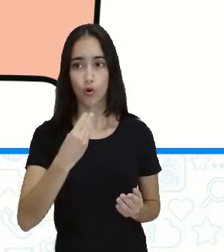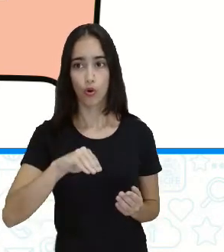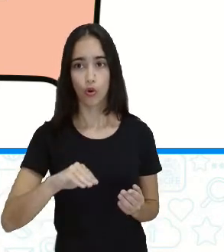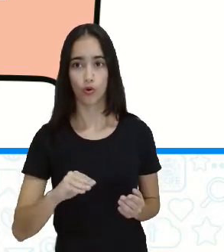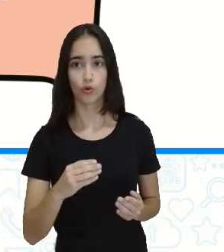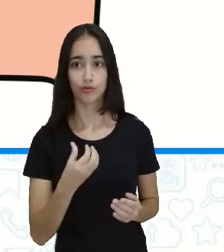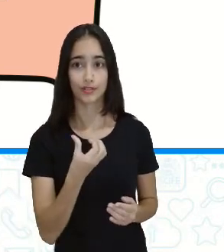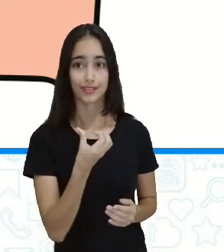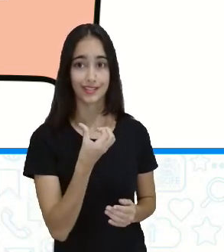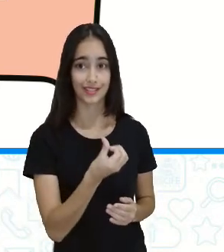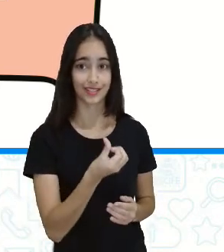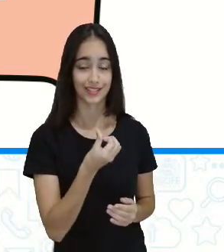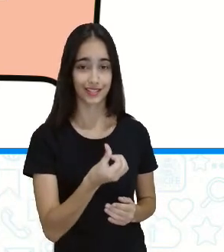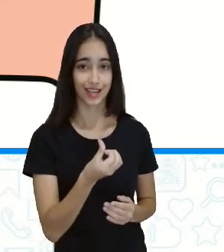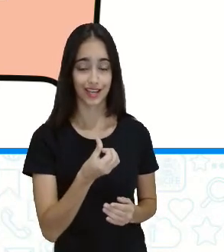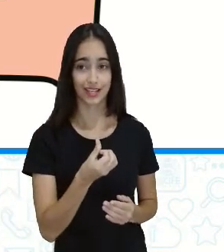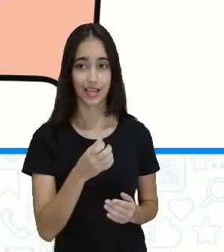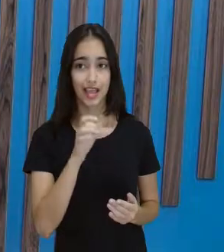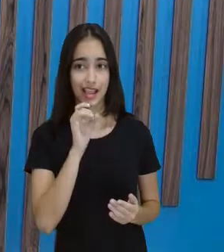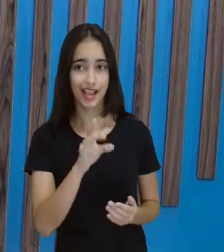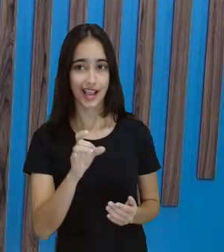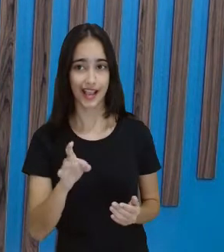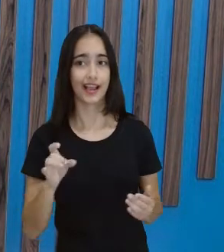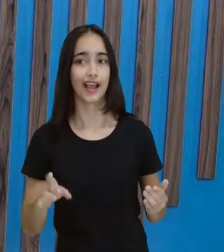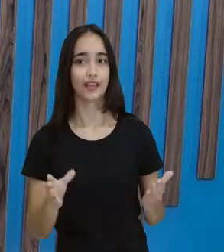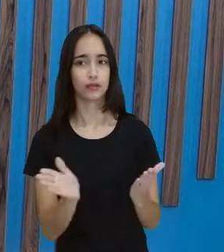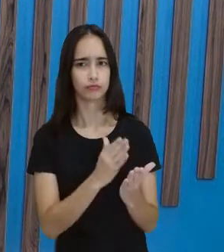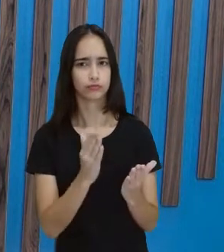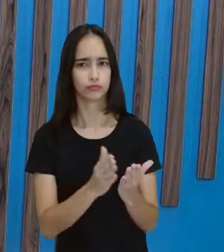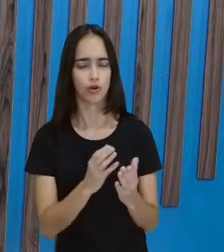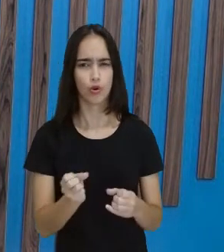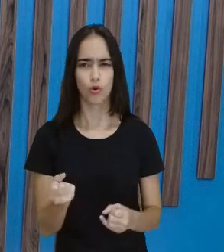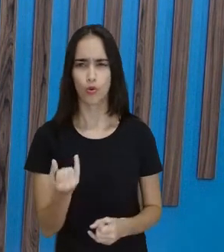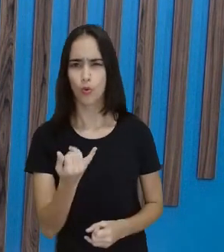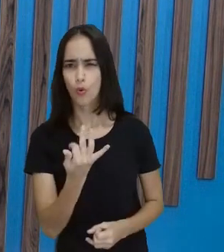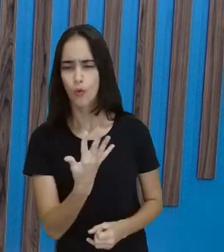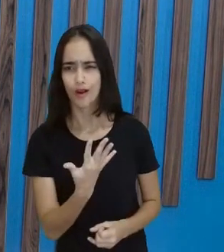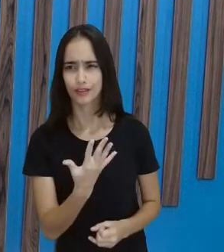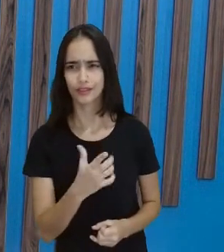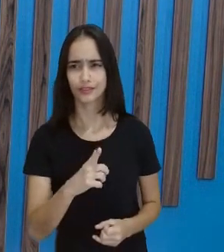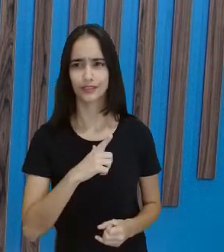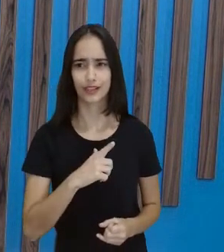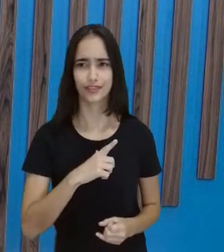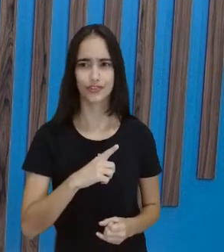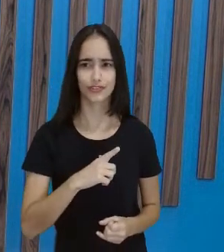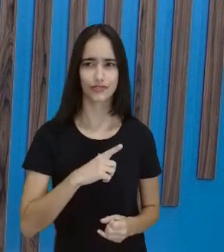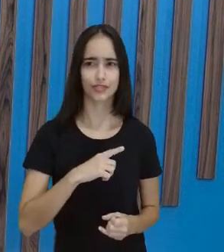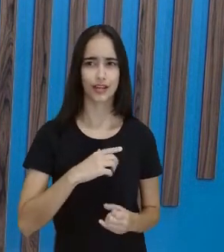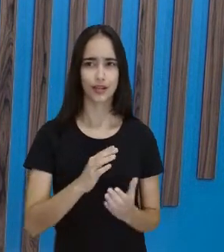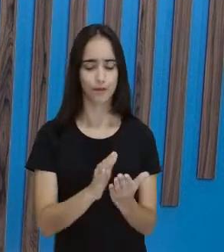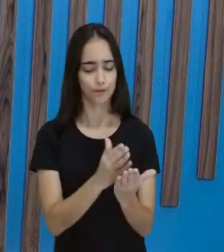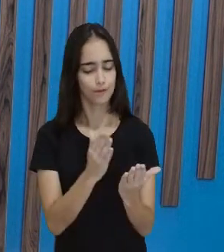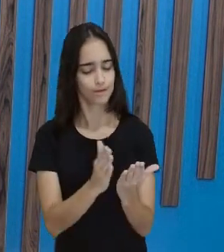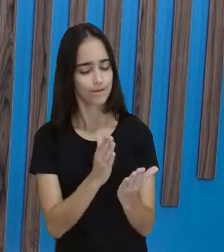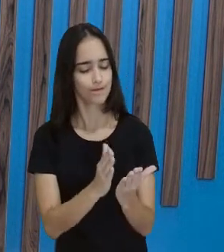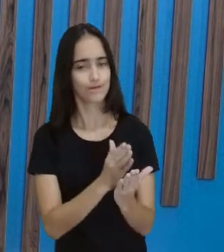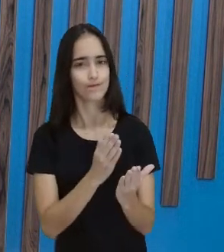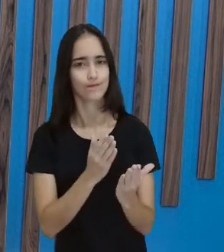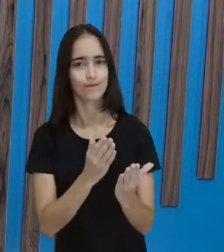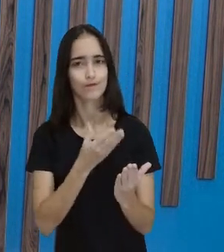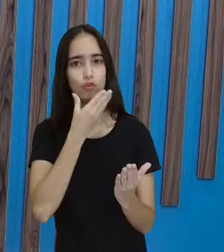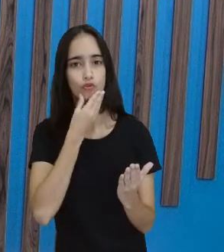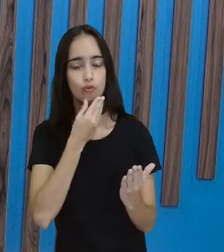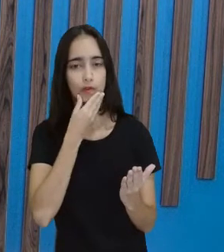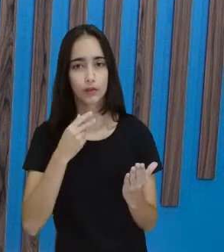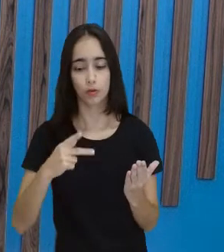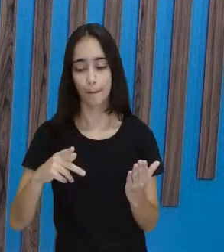o álbum de Pedro? Então, vocês precisavam aí pensar um pouquinho. Se o álbum tem 8 páginas e